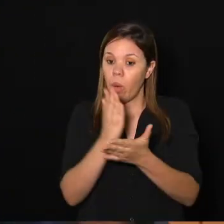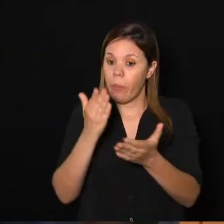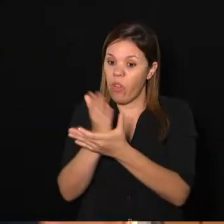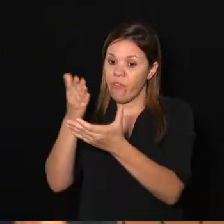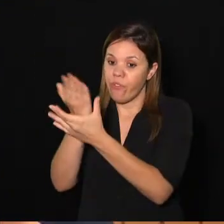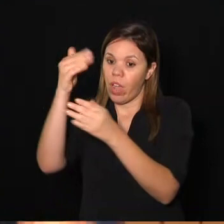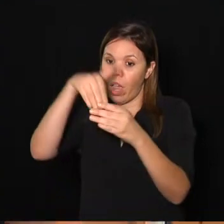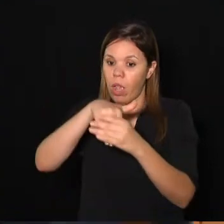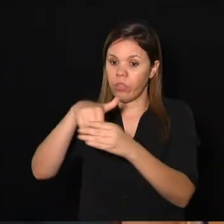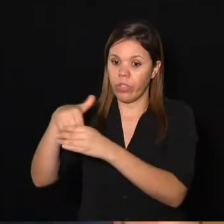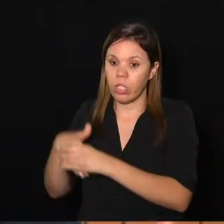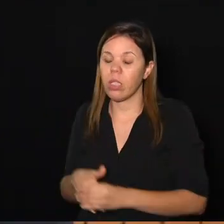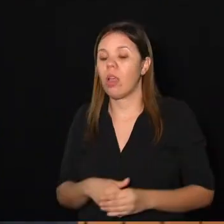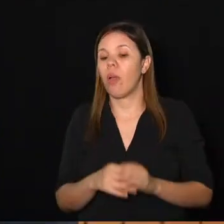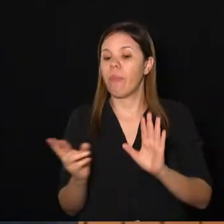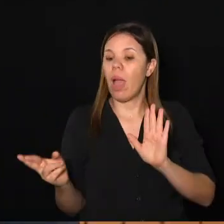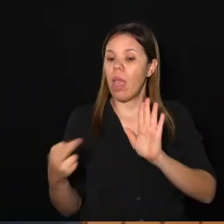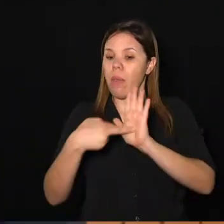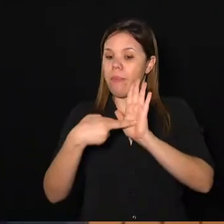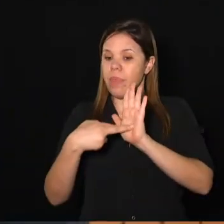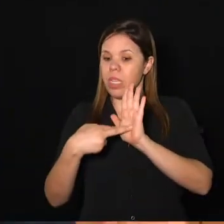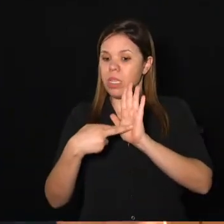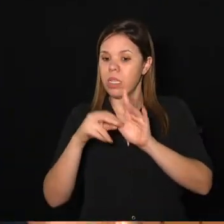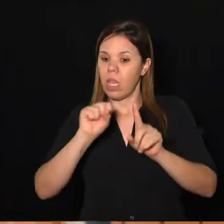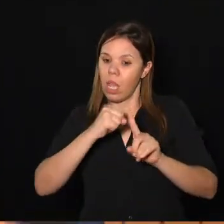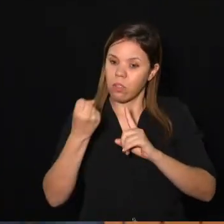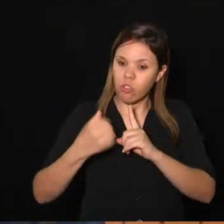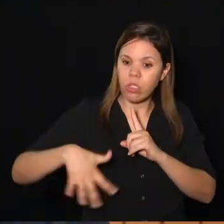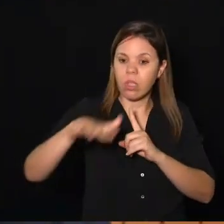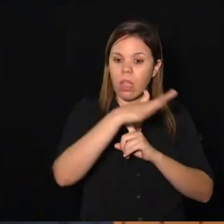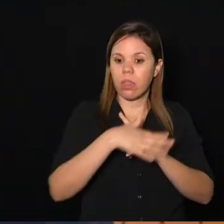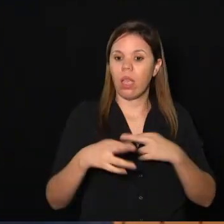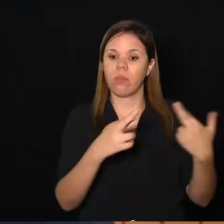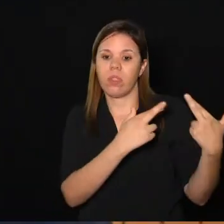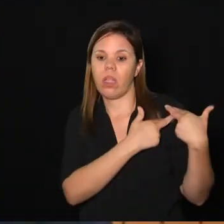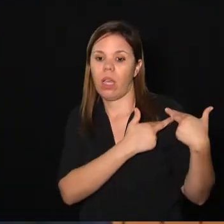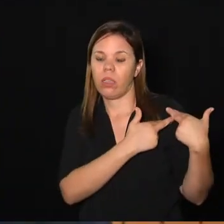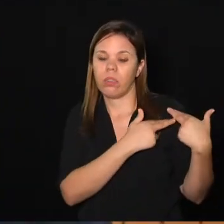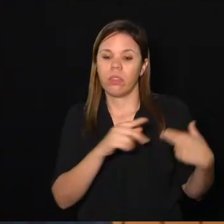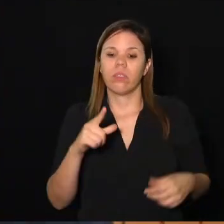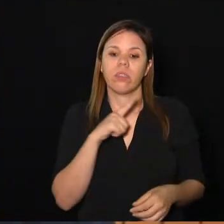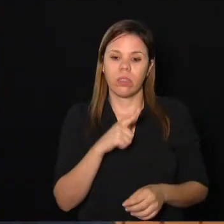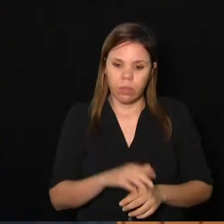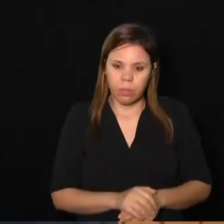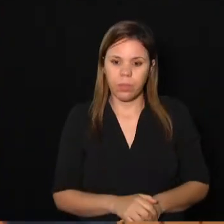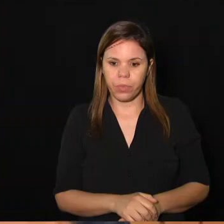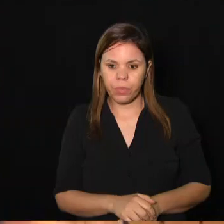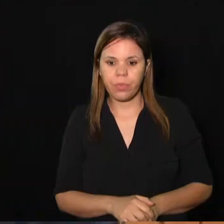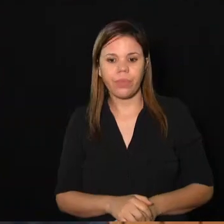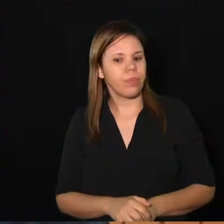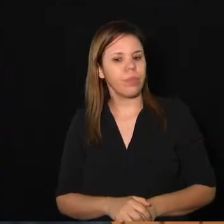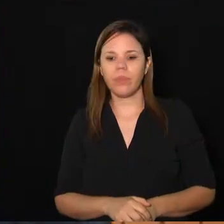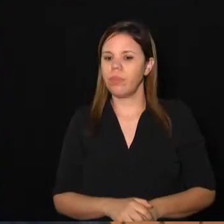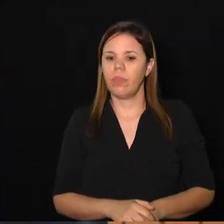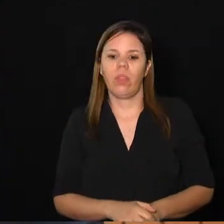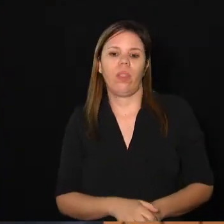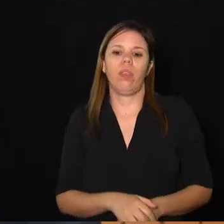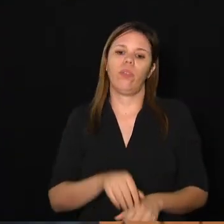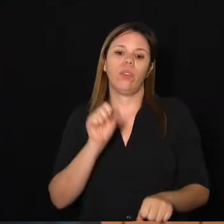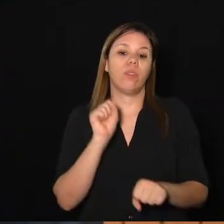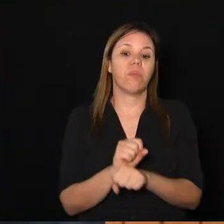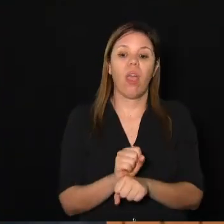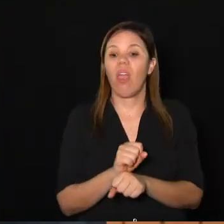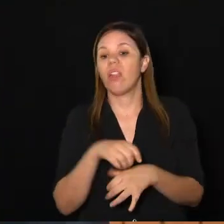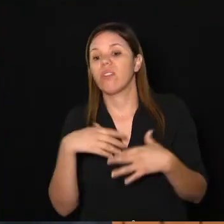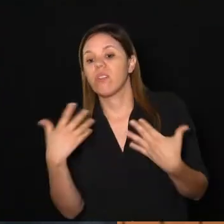representar a sociedade os segmentos com a responsabilidade que nós devemos ter então não espere de nós da Câmara